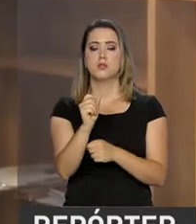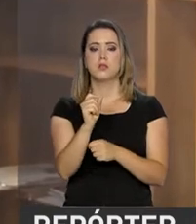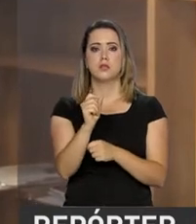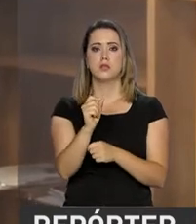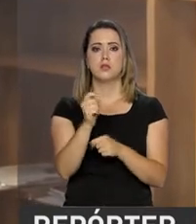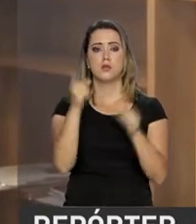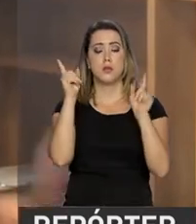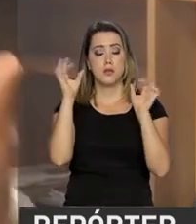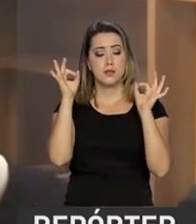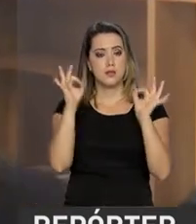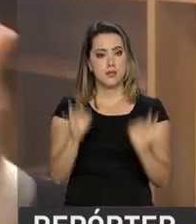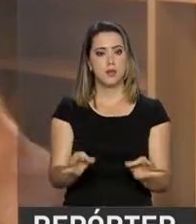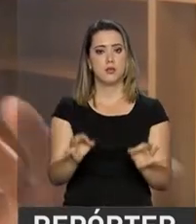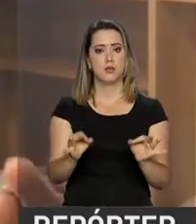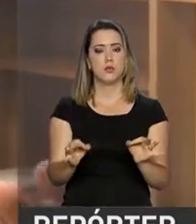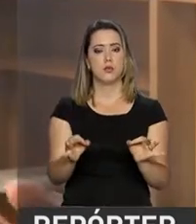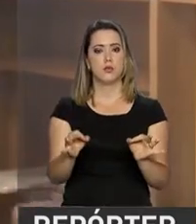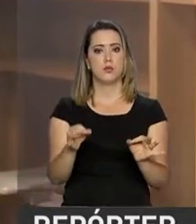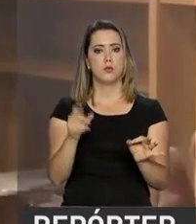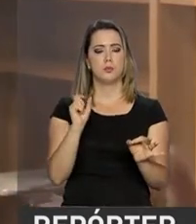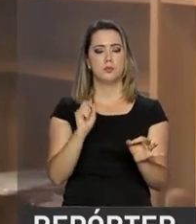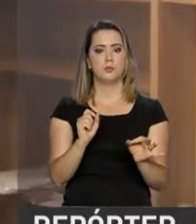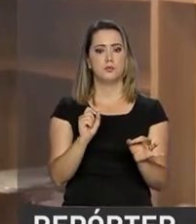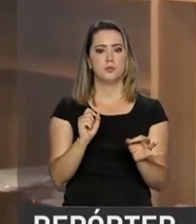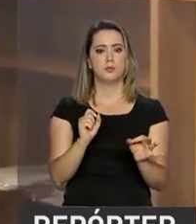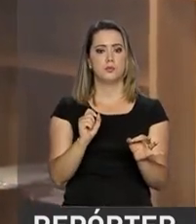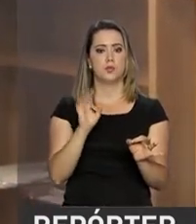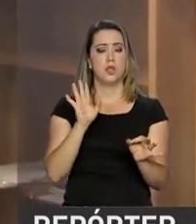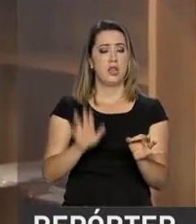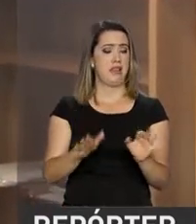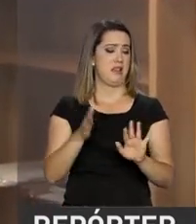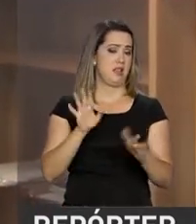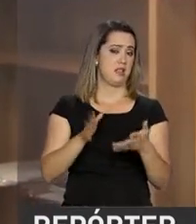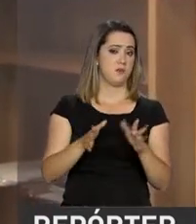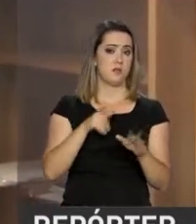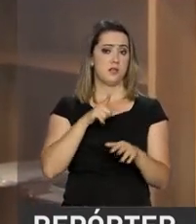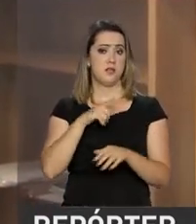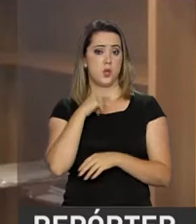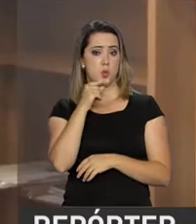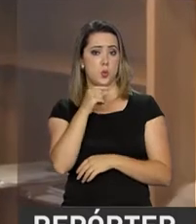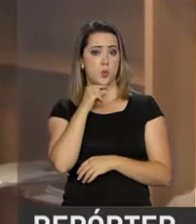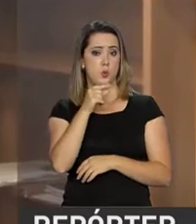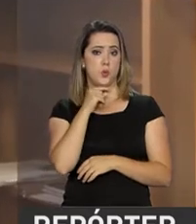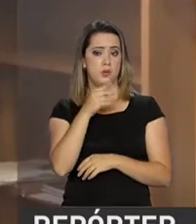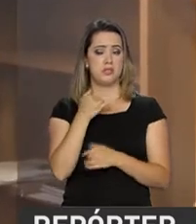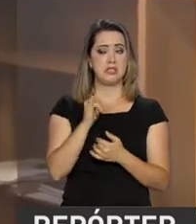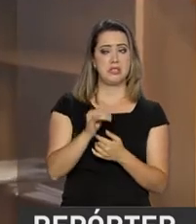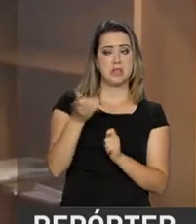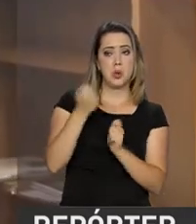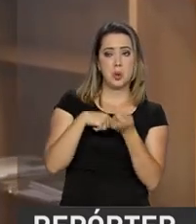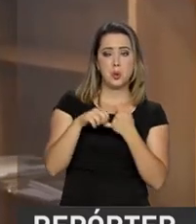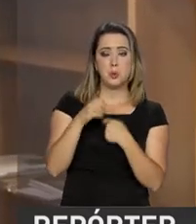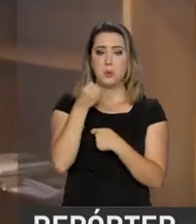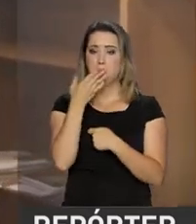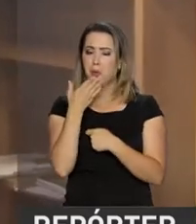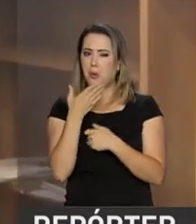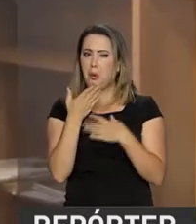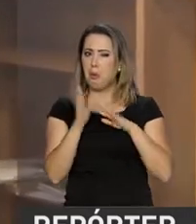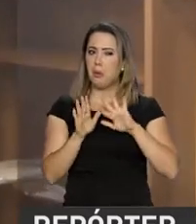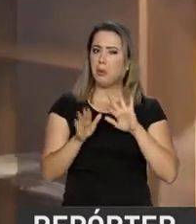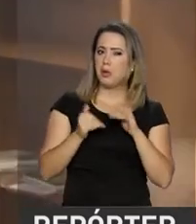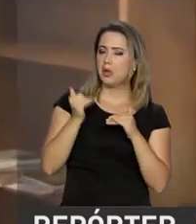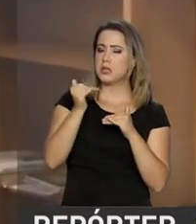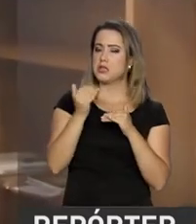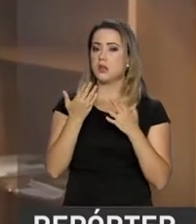fica claro que aquilo que muitos tenham dúvidas se a economia brasileira estava de fato voltando a